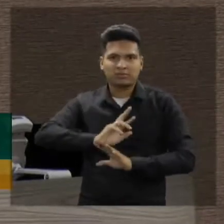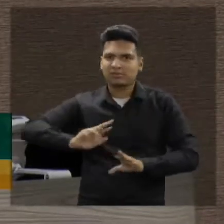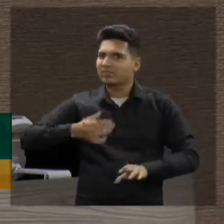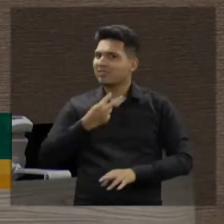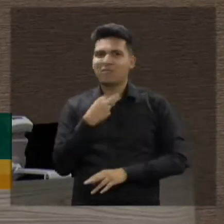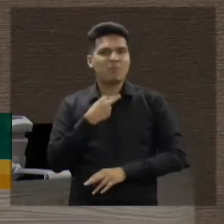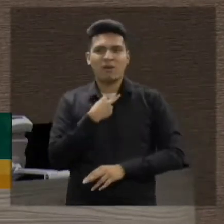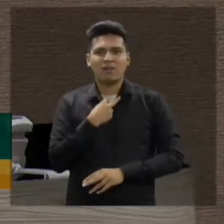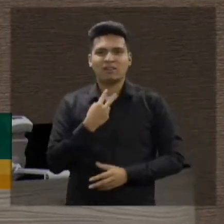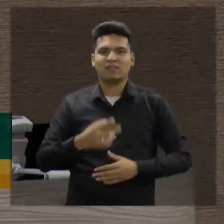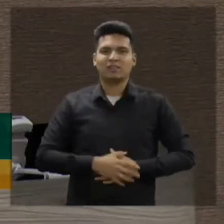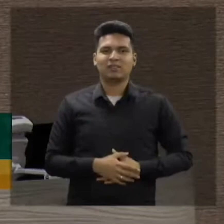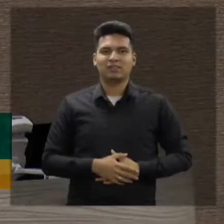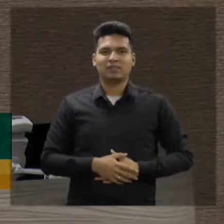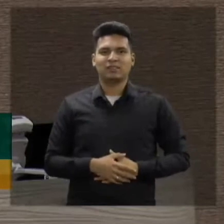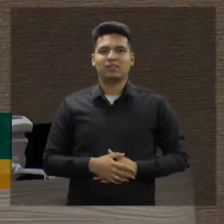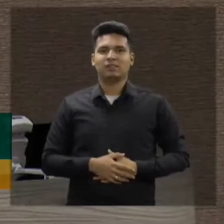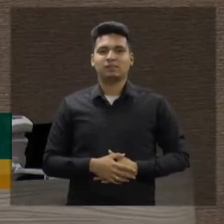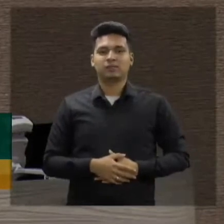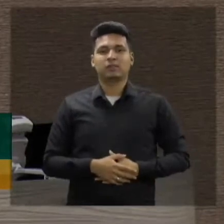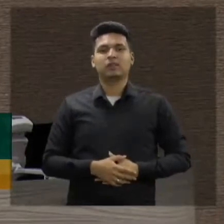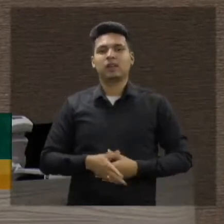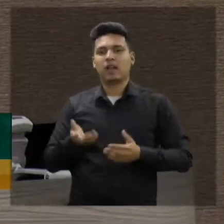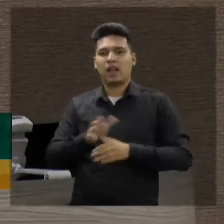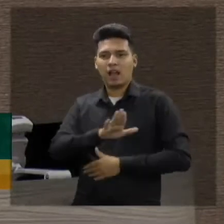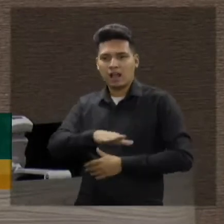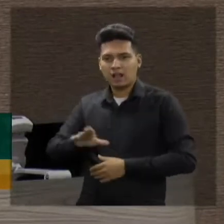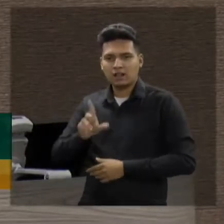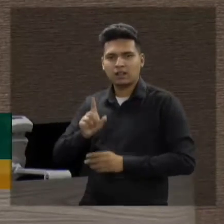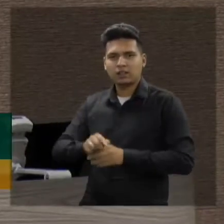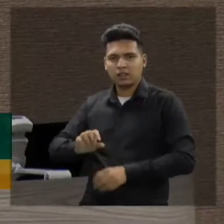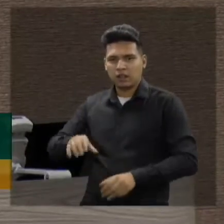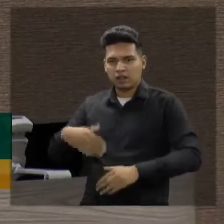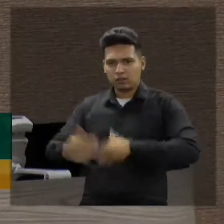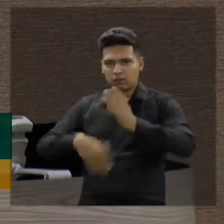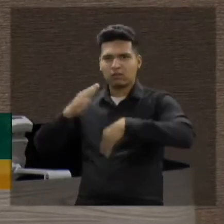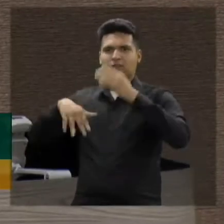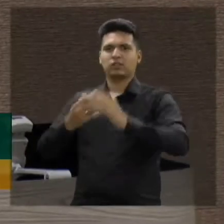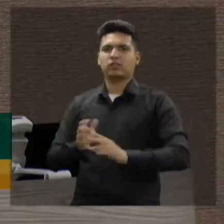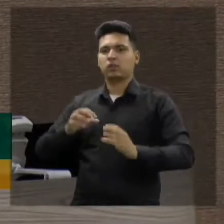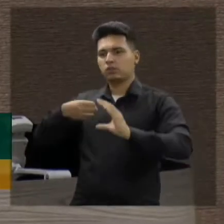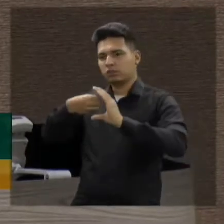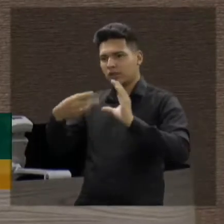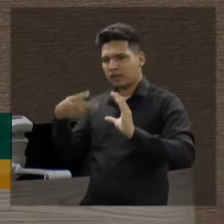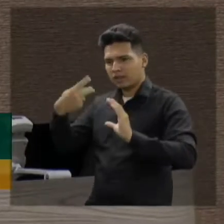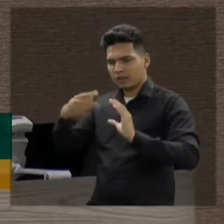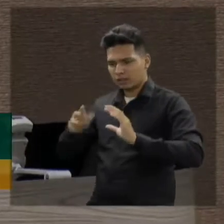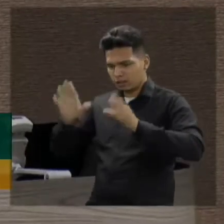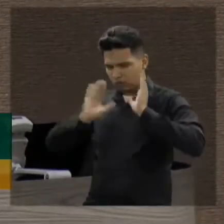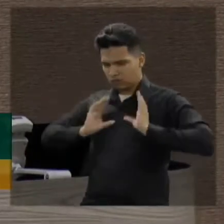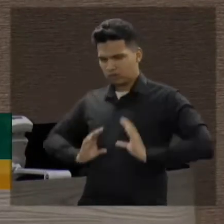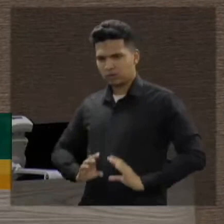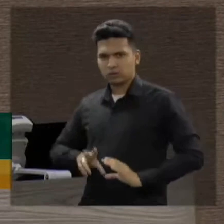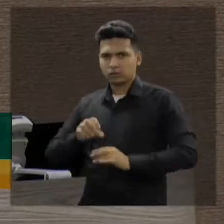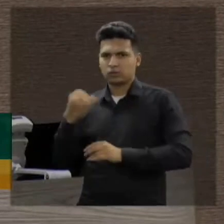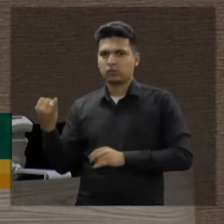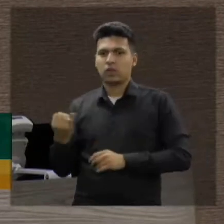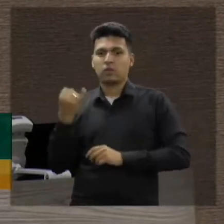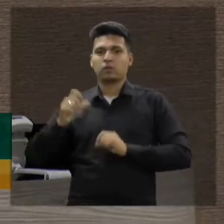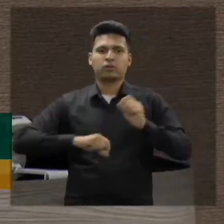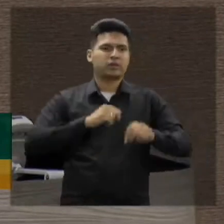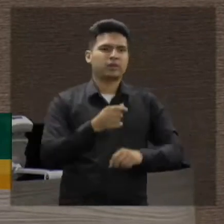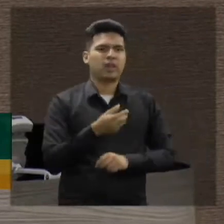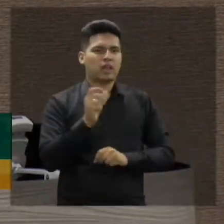de coisa a criança está em formação do caráter isso é muito mais importante do que o buraco do que falta